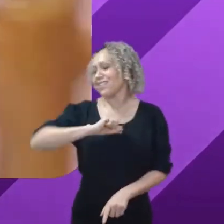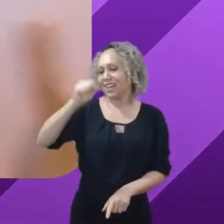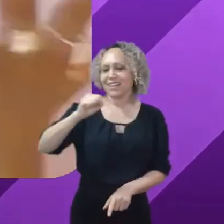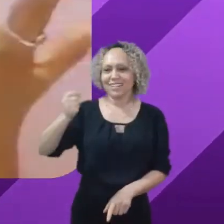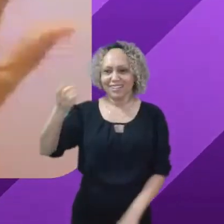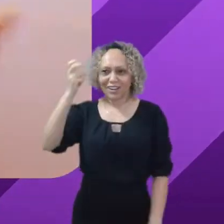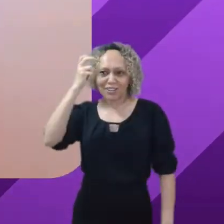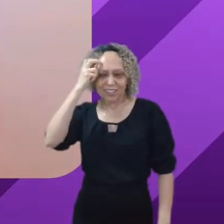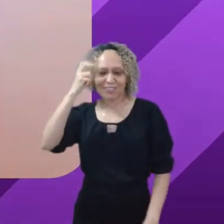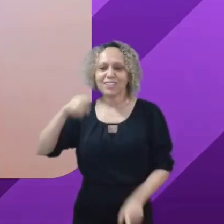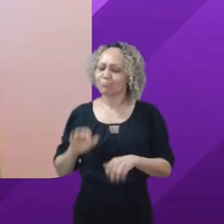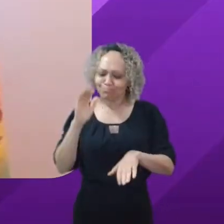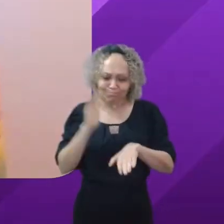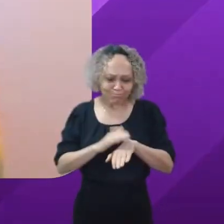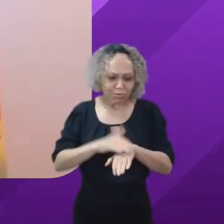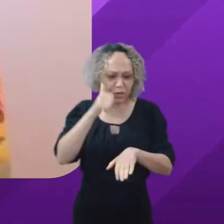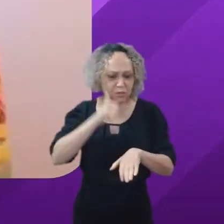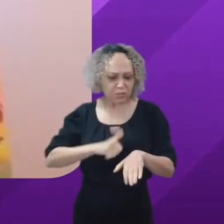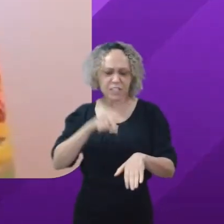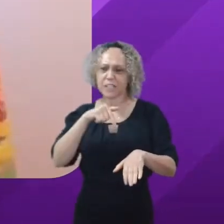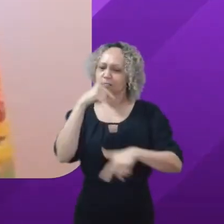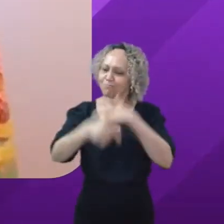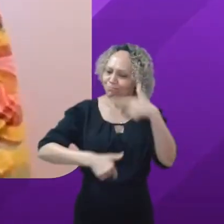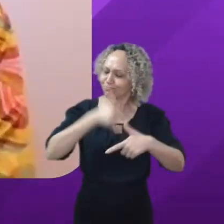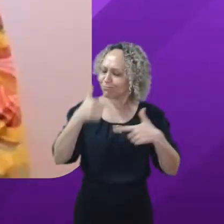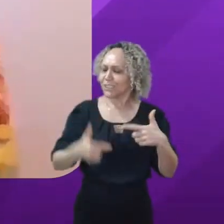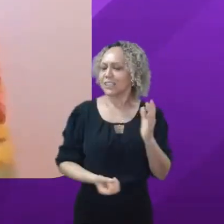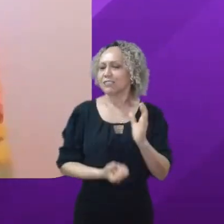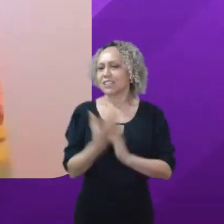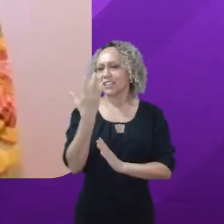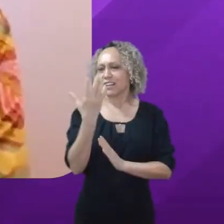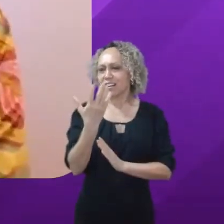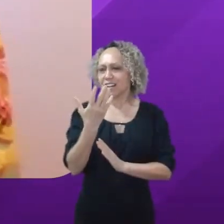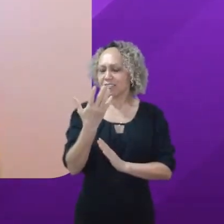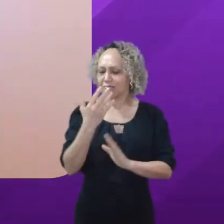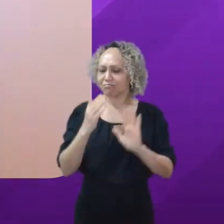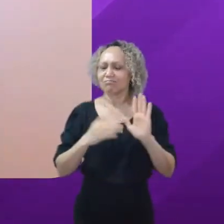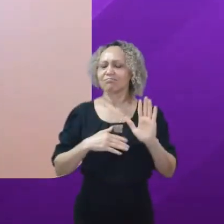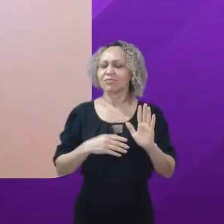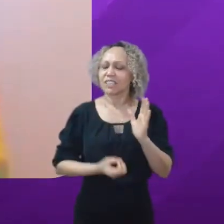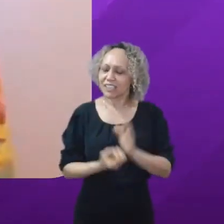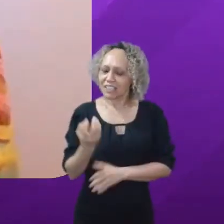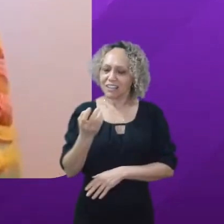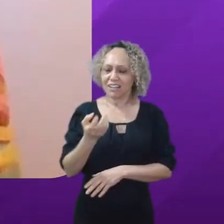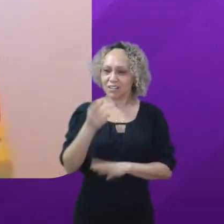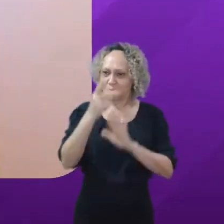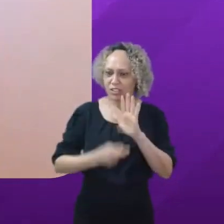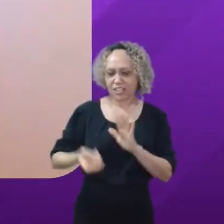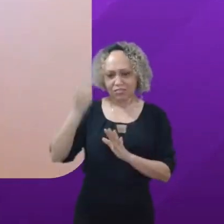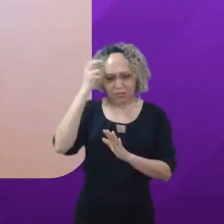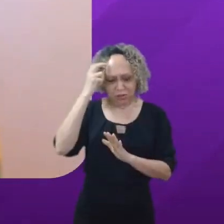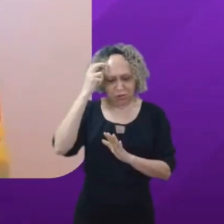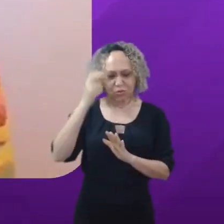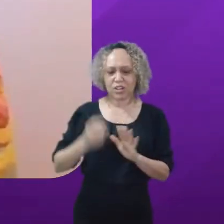cultura e dentro do setor cultural. Isso que a gente possa construir uma cultura que tenha a nossa cara, que tenha a cara do nosso povo, que tenha a cara da nossa